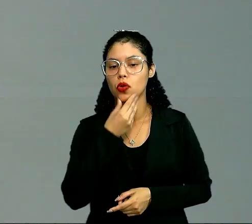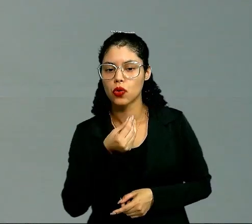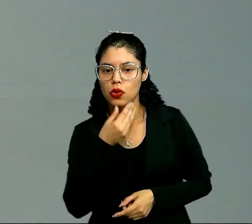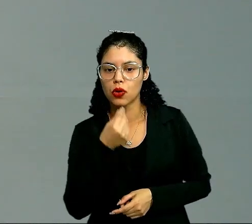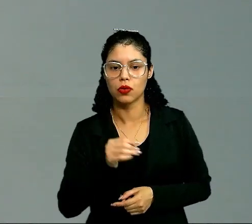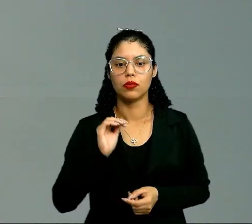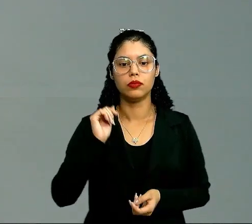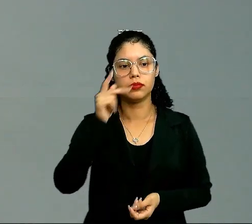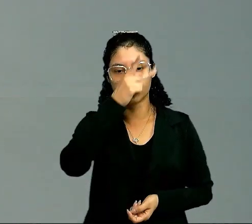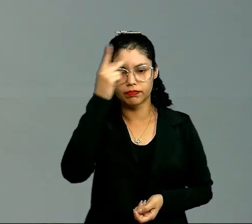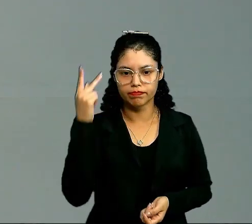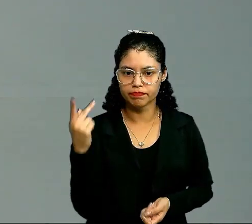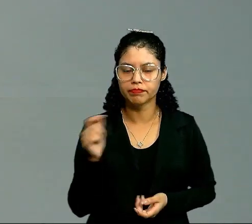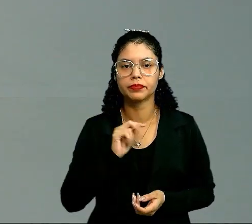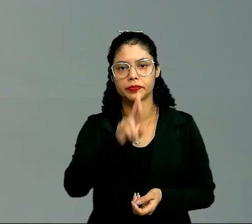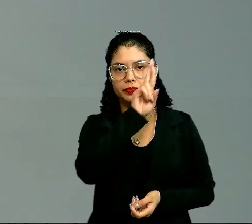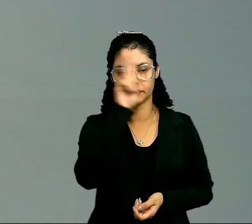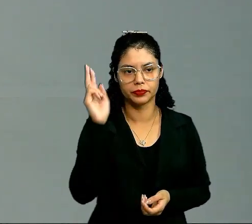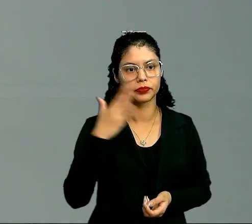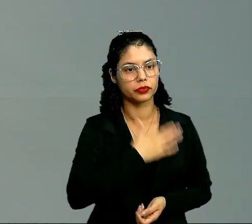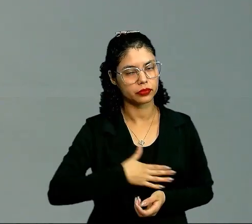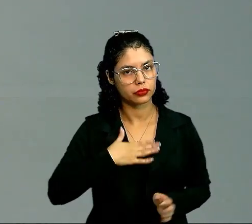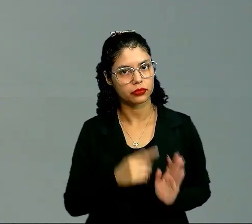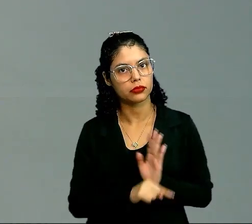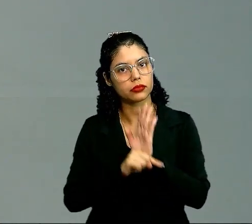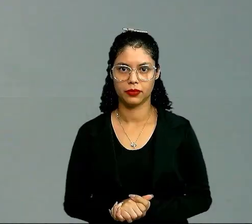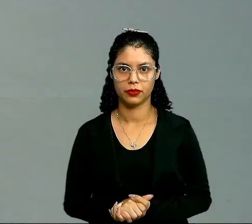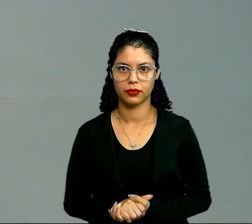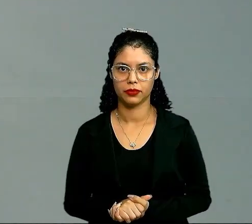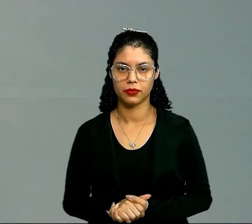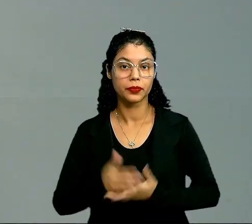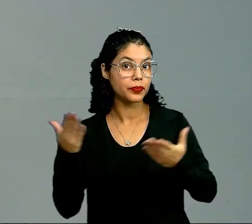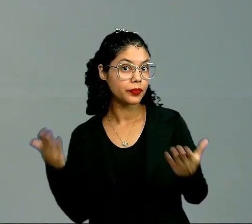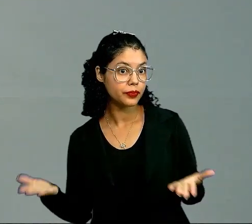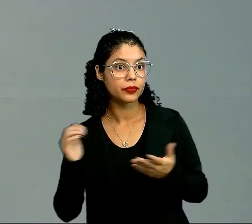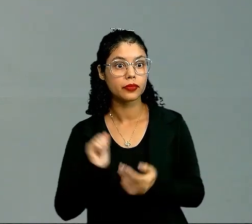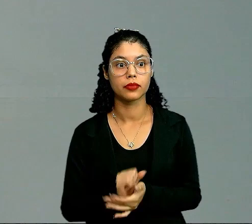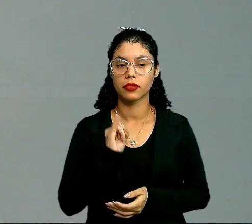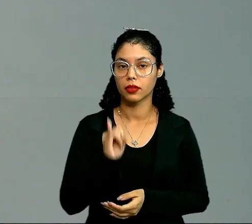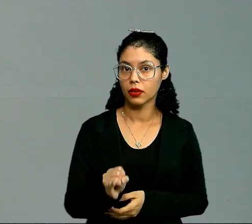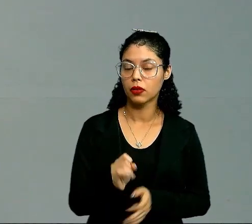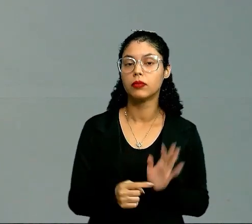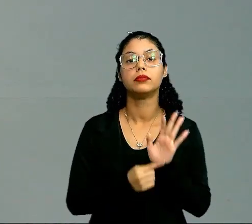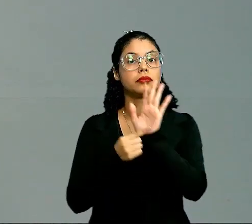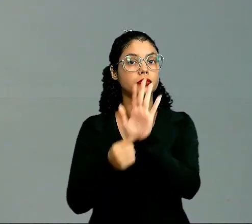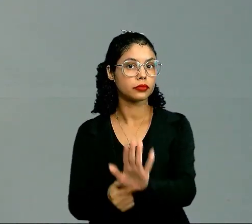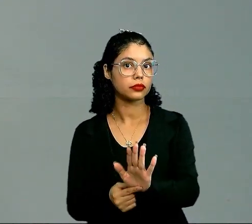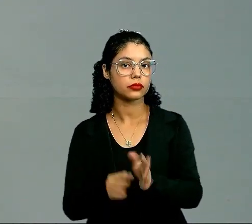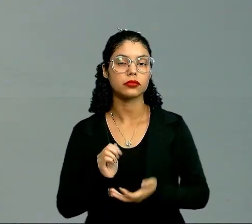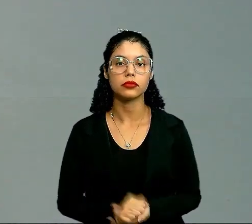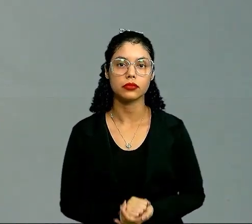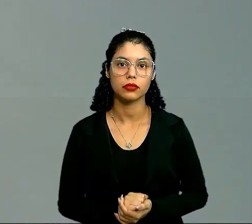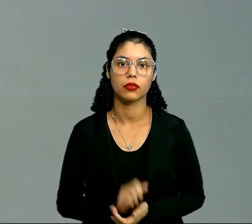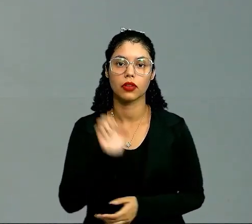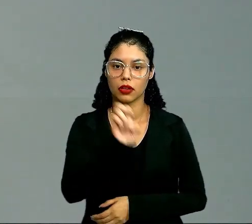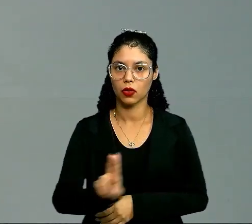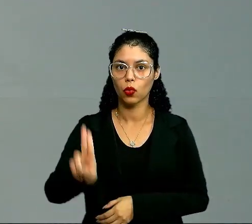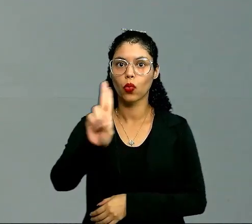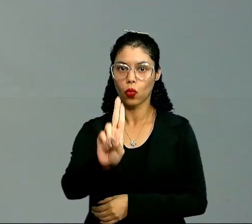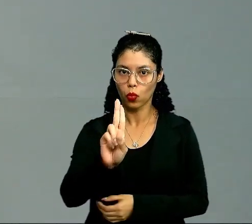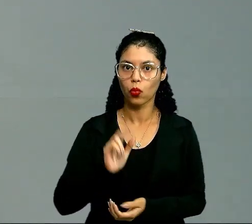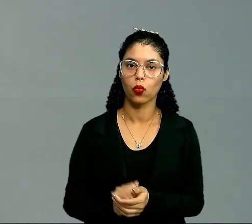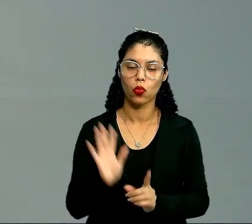cartógrafo, o geógrafo, o historiador, ele gostaria de representar. Então, se você quer representar a Europa